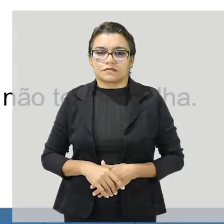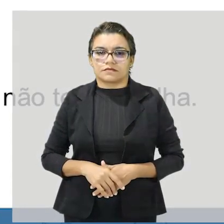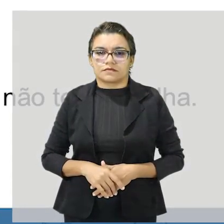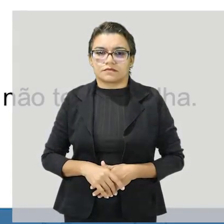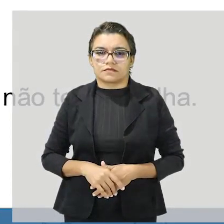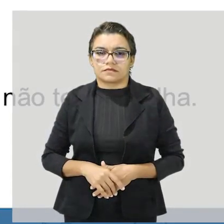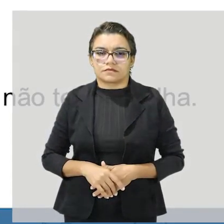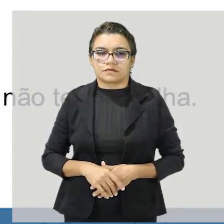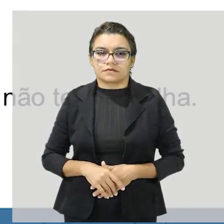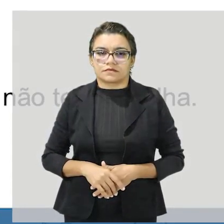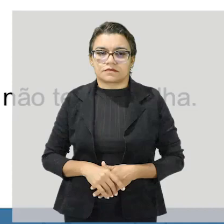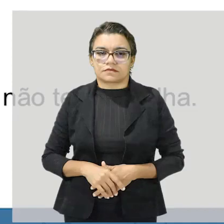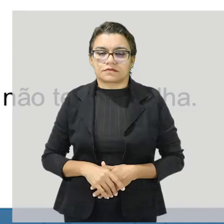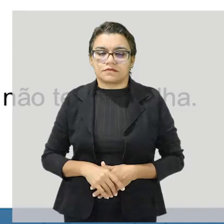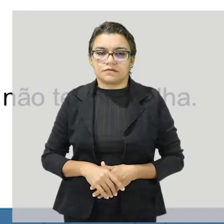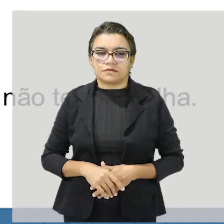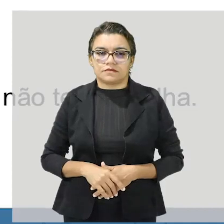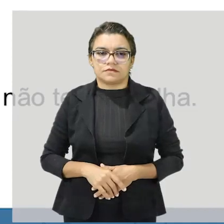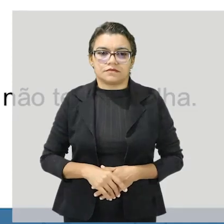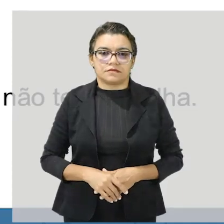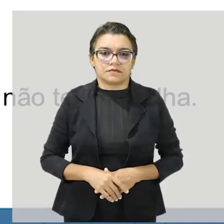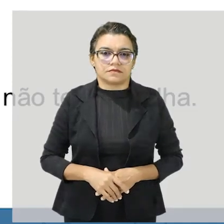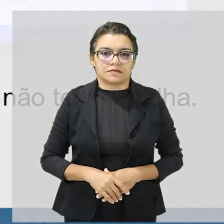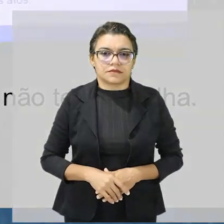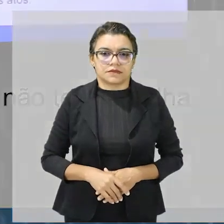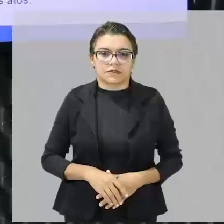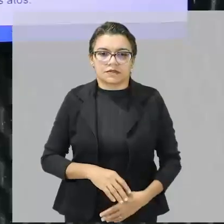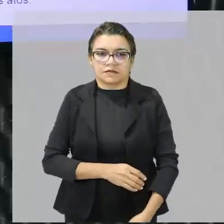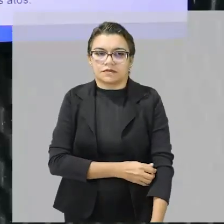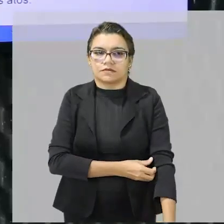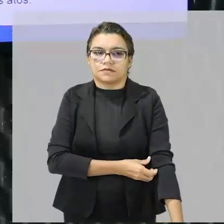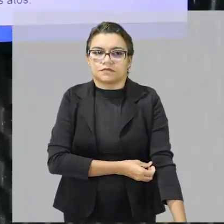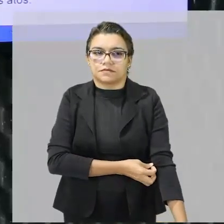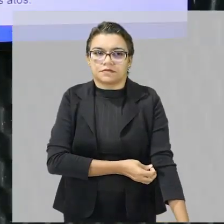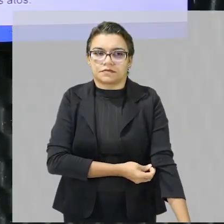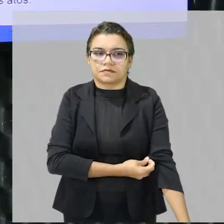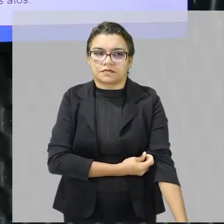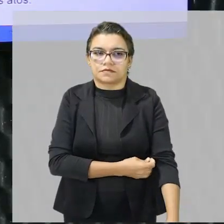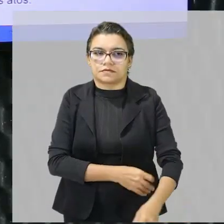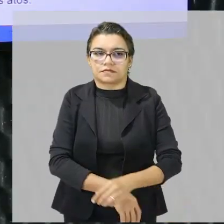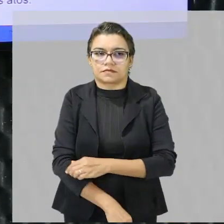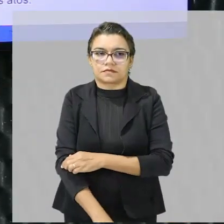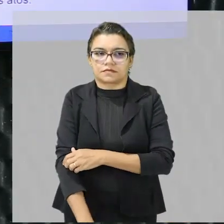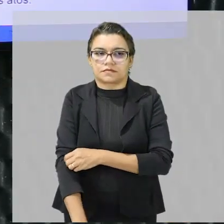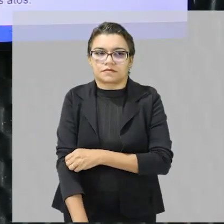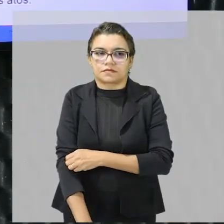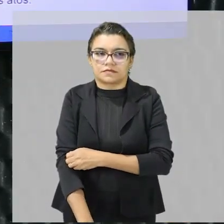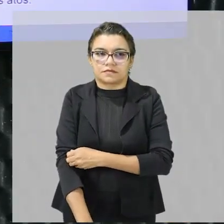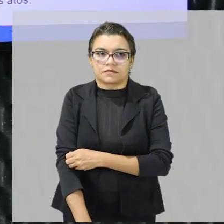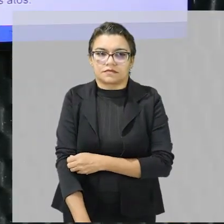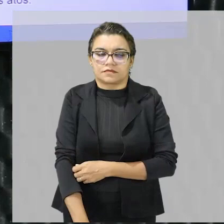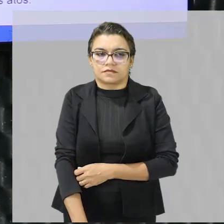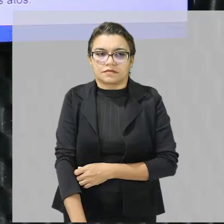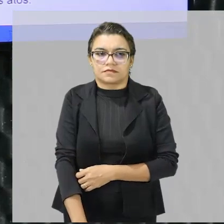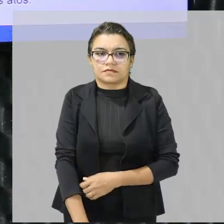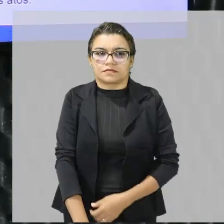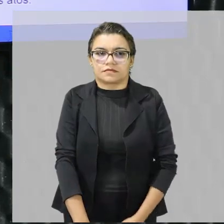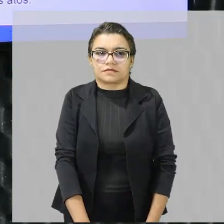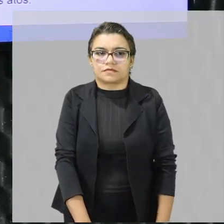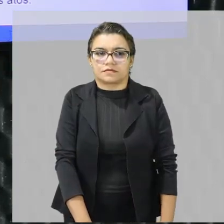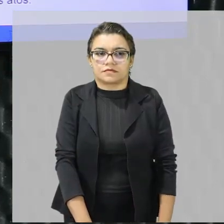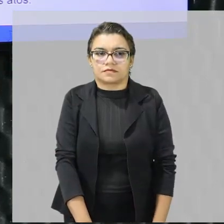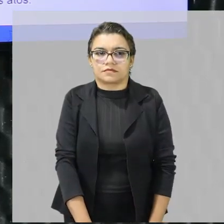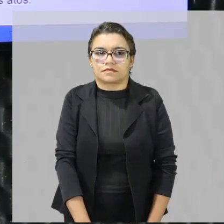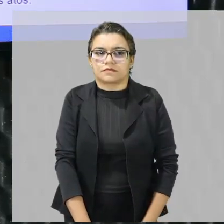há Deus para conceber. Sartre, o existencialismo é o humanismo. O enfoque